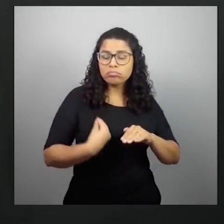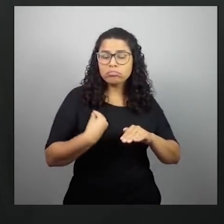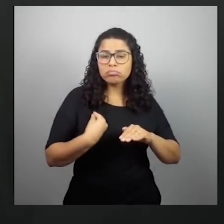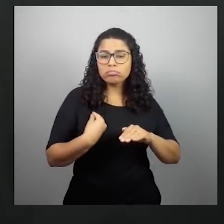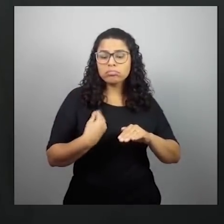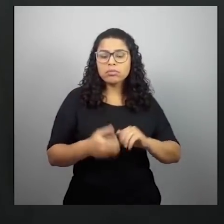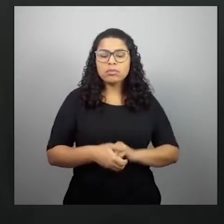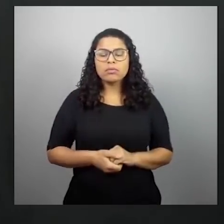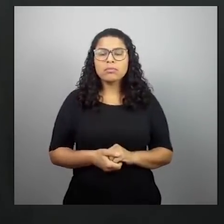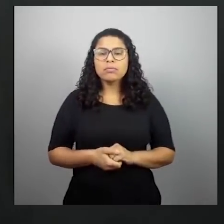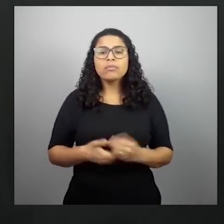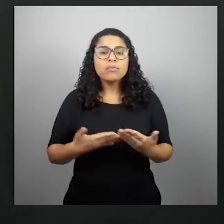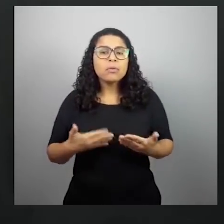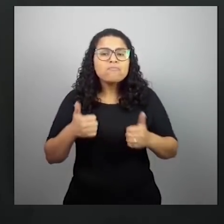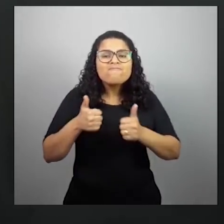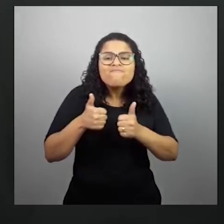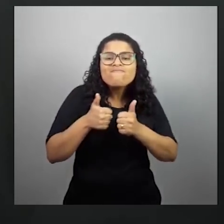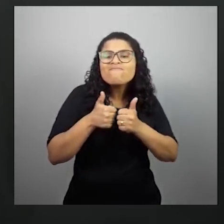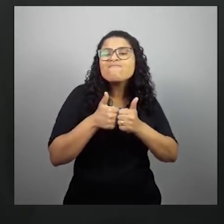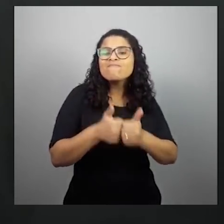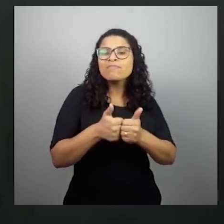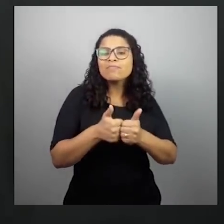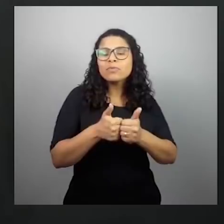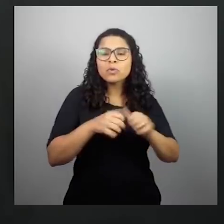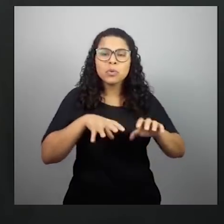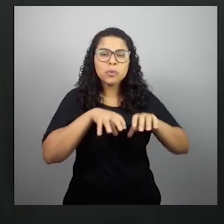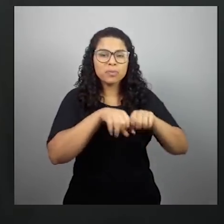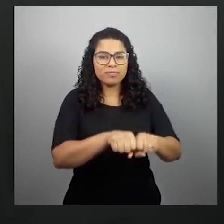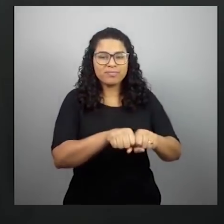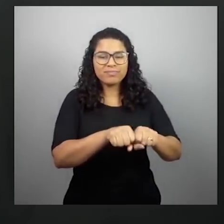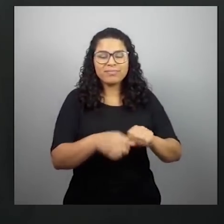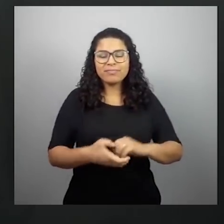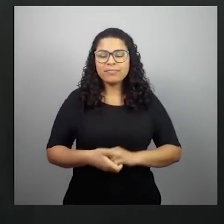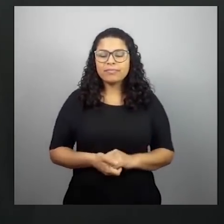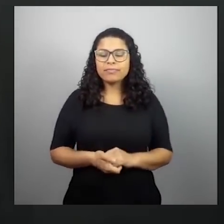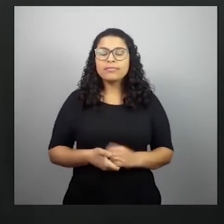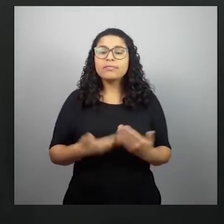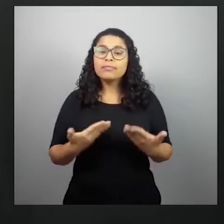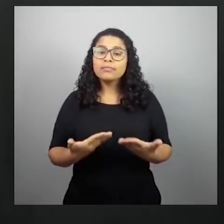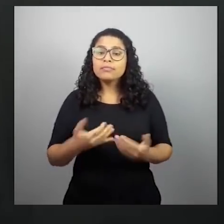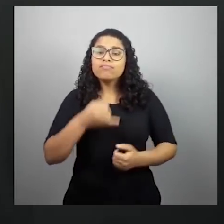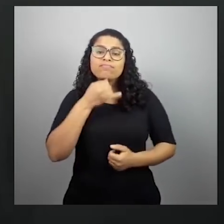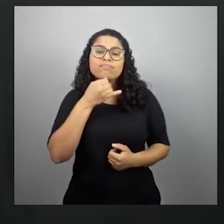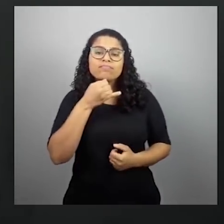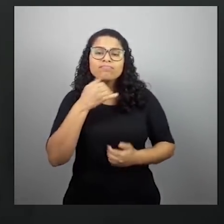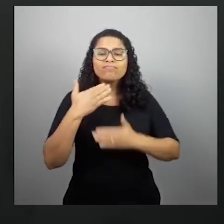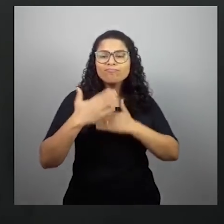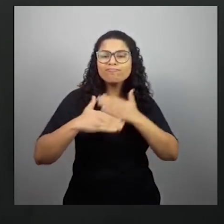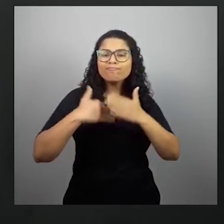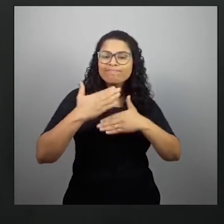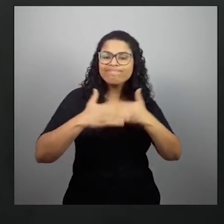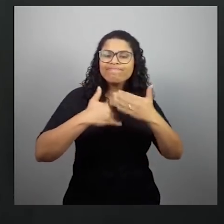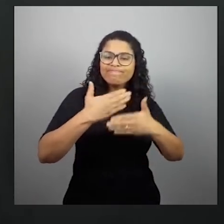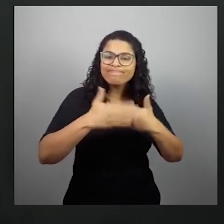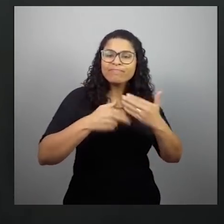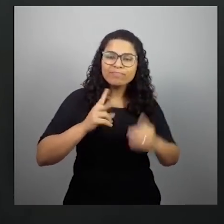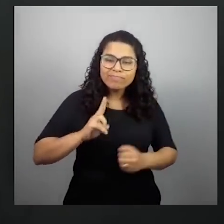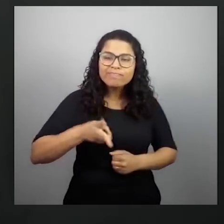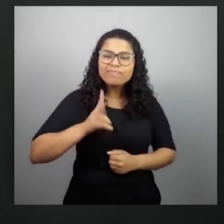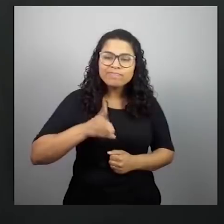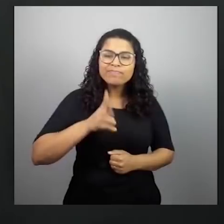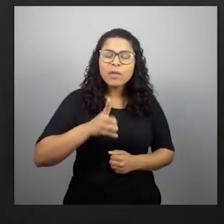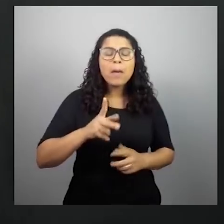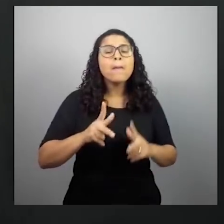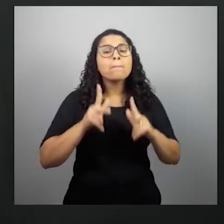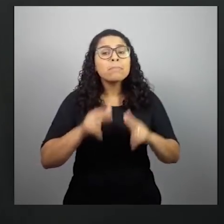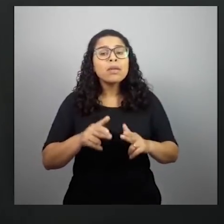maior proximidade do colonizador. Tá? Isso foi, infelizmente, reproduzido mesmo depois